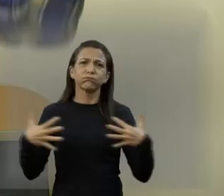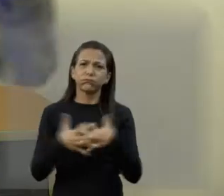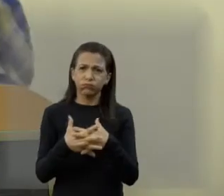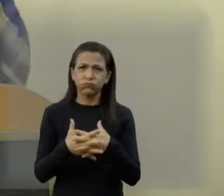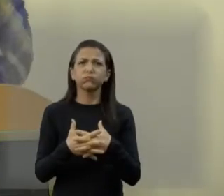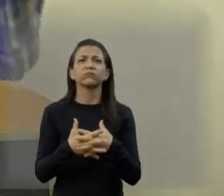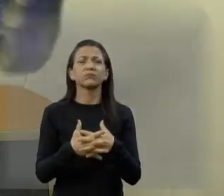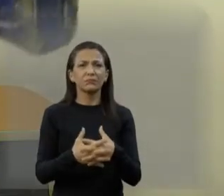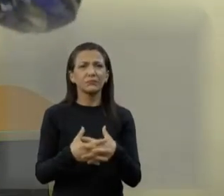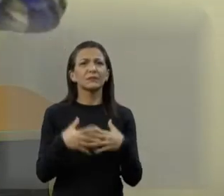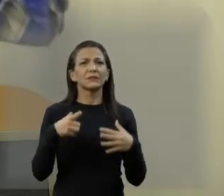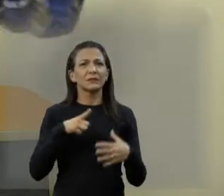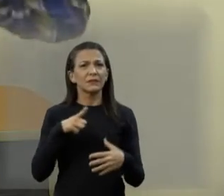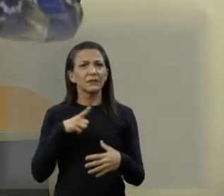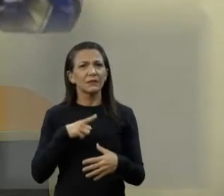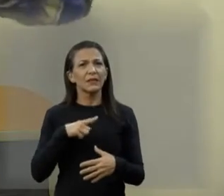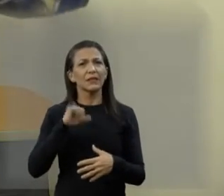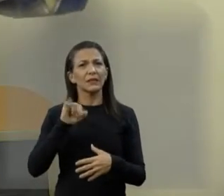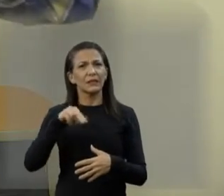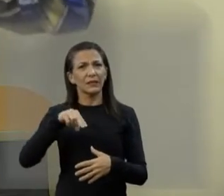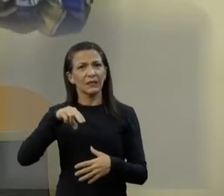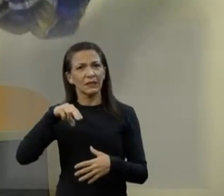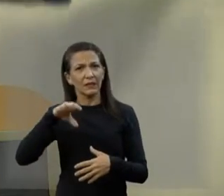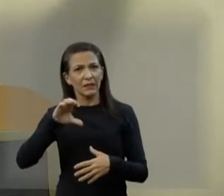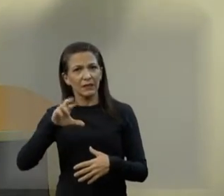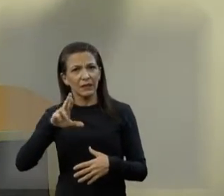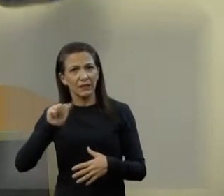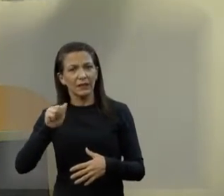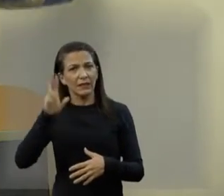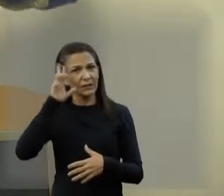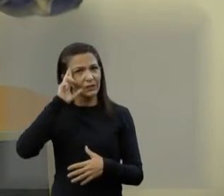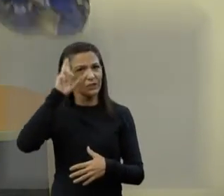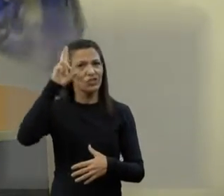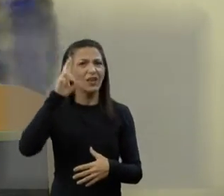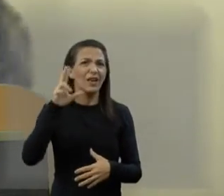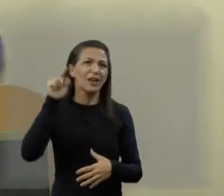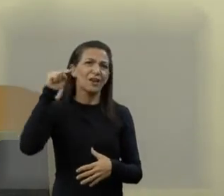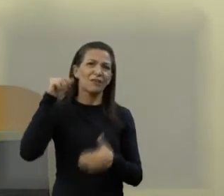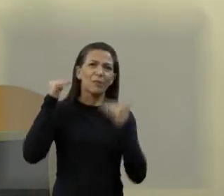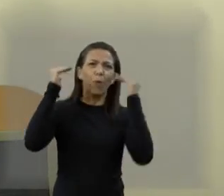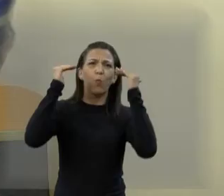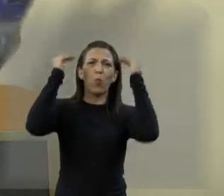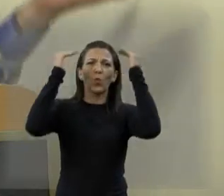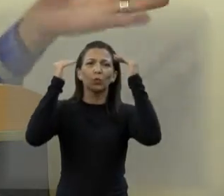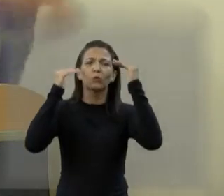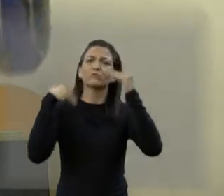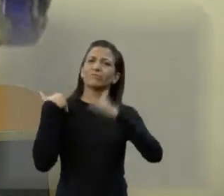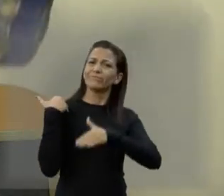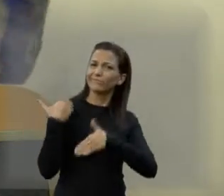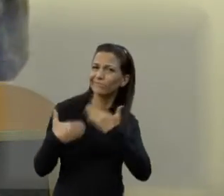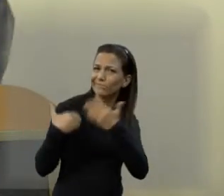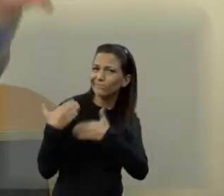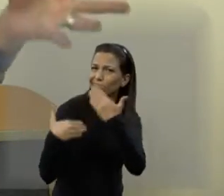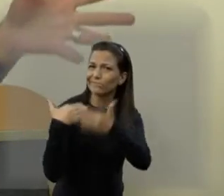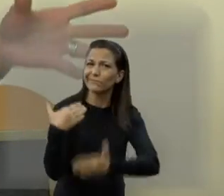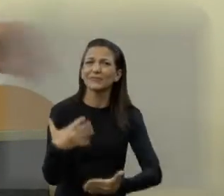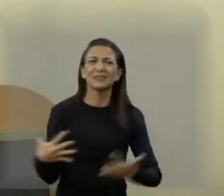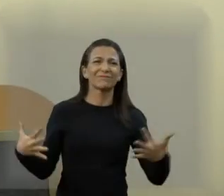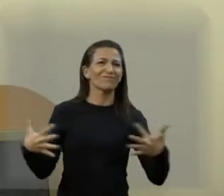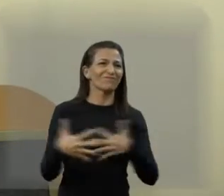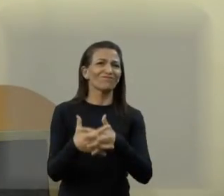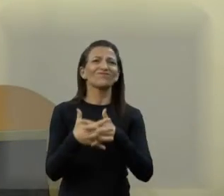envolve superintendência do INCRA em várias situações que já vem caminhando há muito tempo e que tal